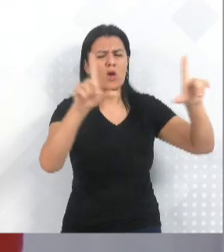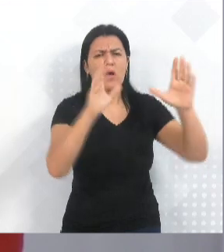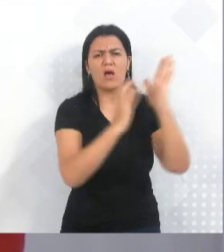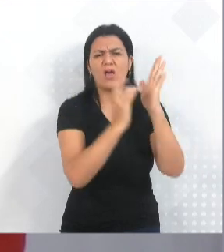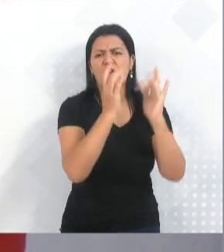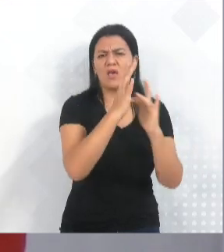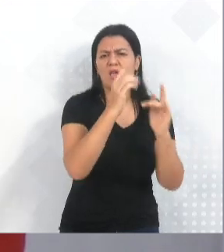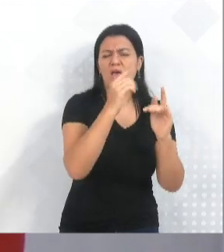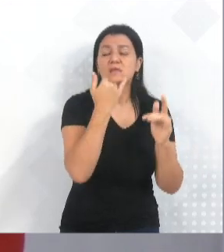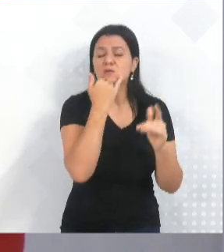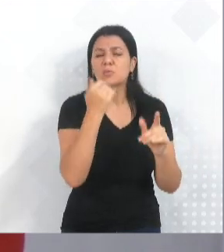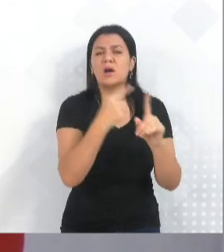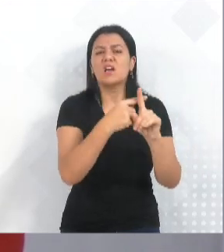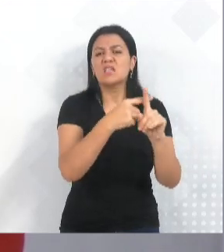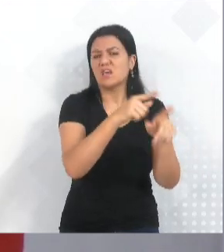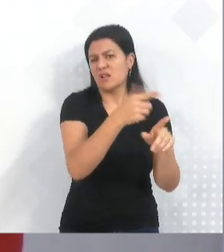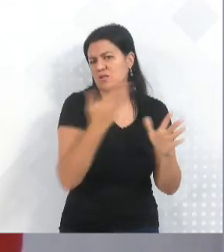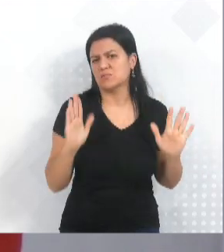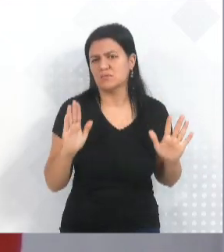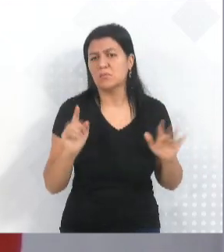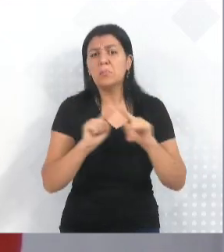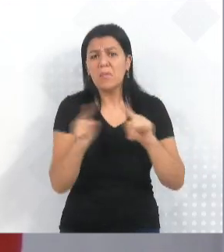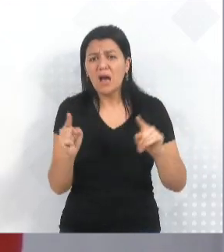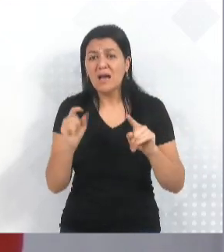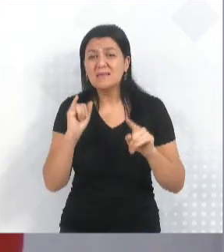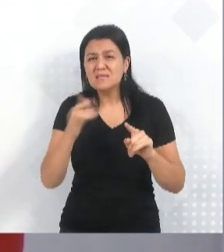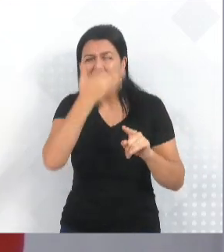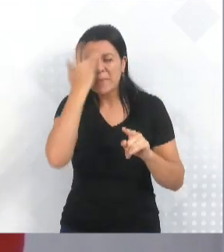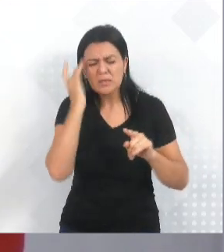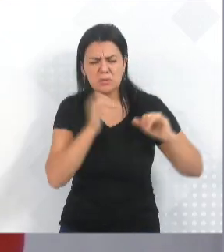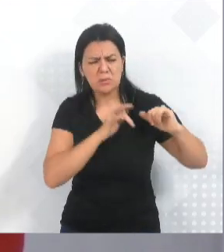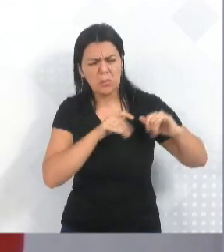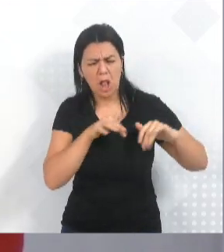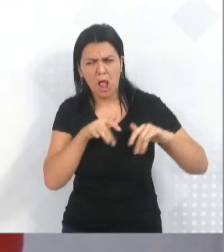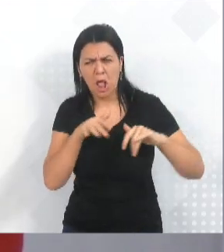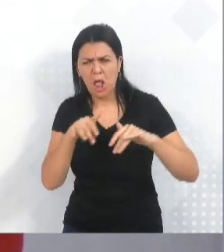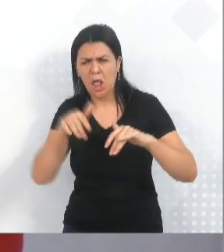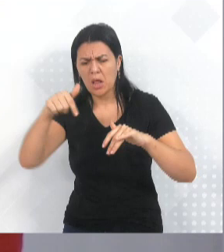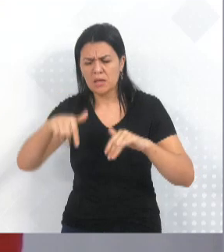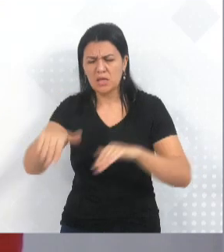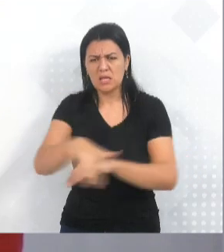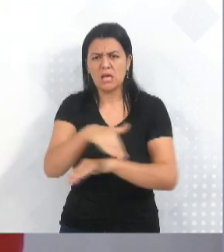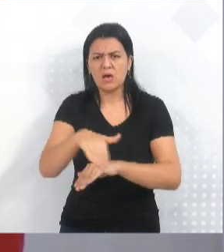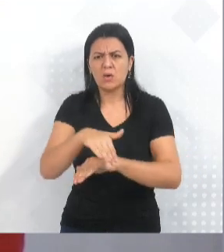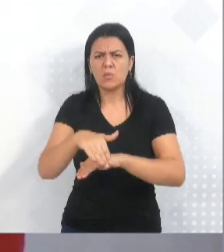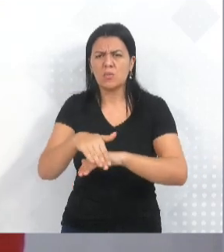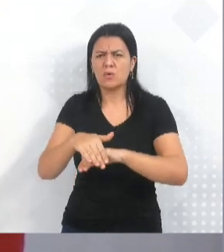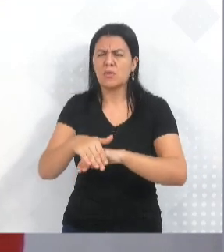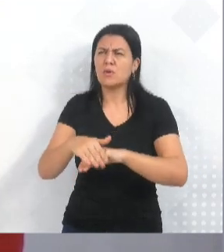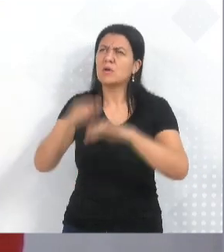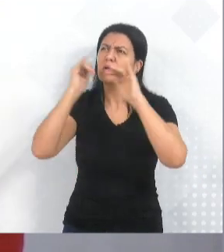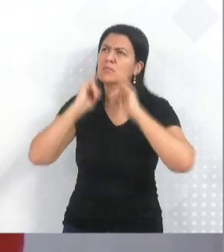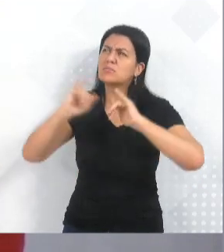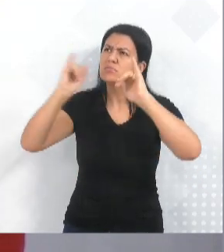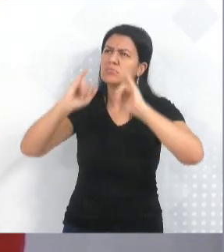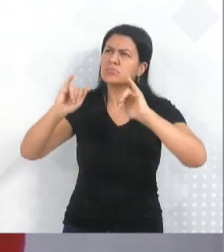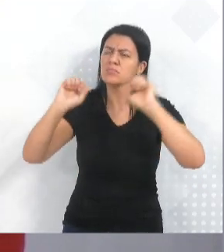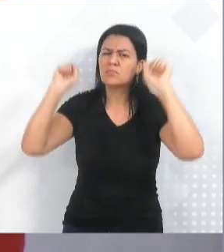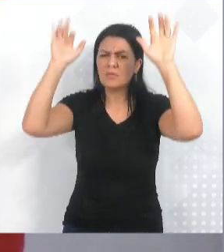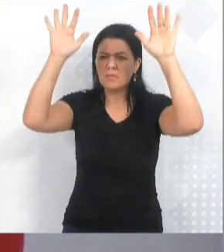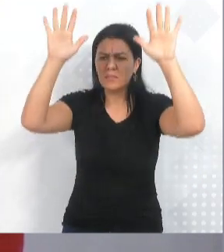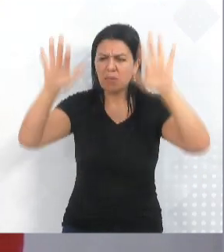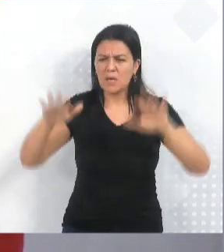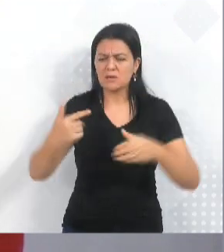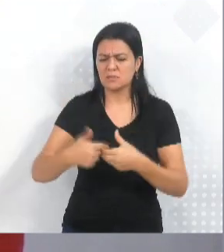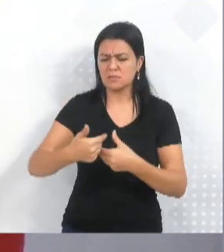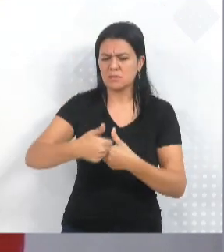rua, levanta as mãos e declara bênção sobre essa cidade, nós sabemos que no mundo espiritual, isso